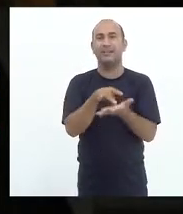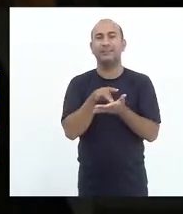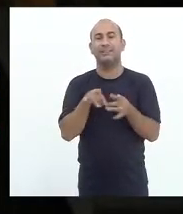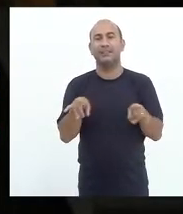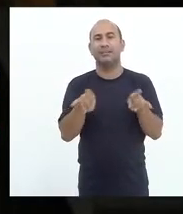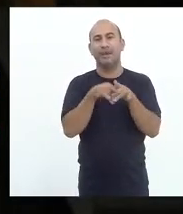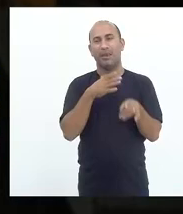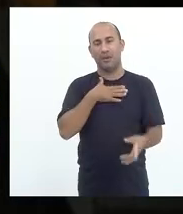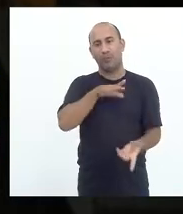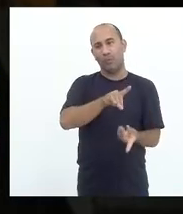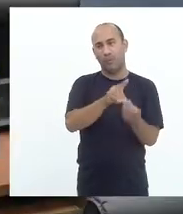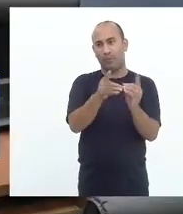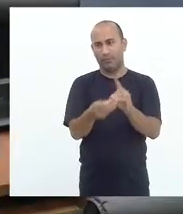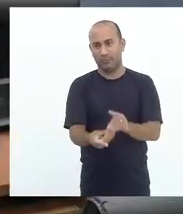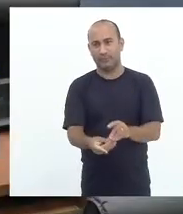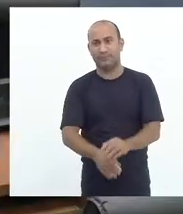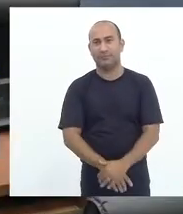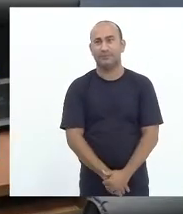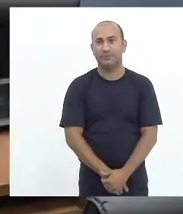eu sou contrário.